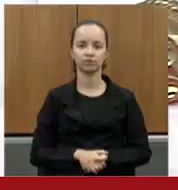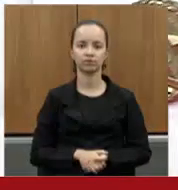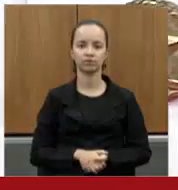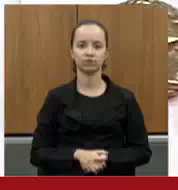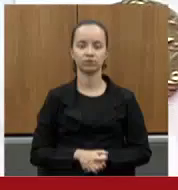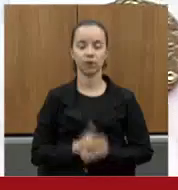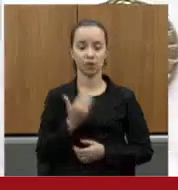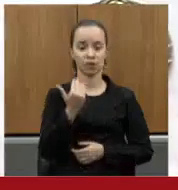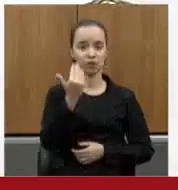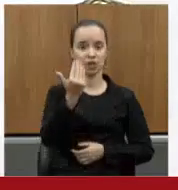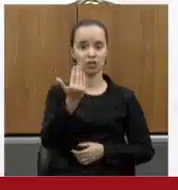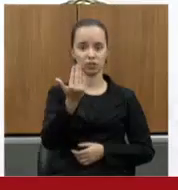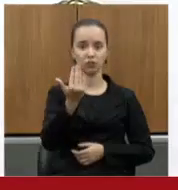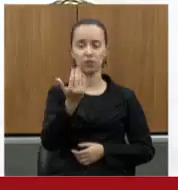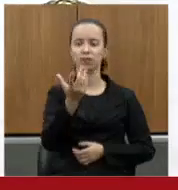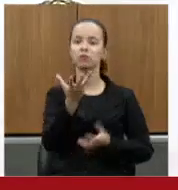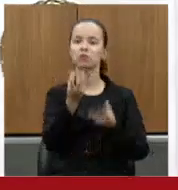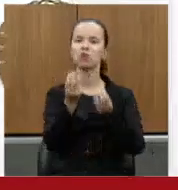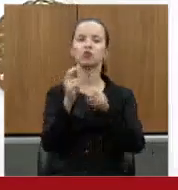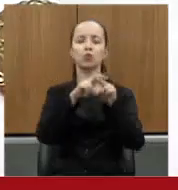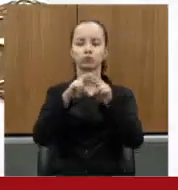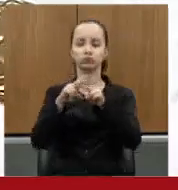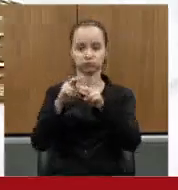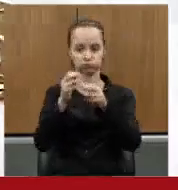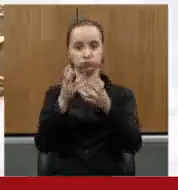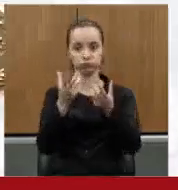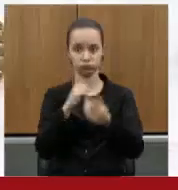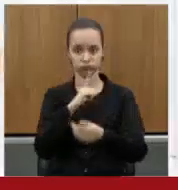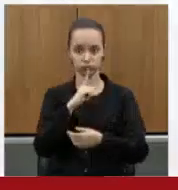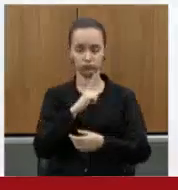Aqui à frente, muitos lugares.